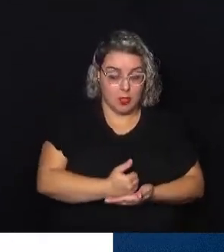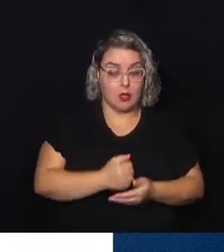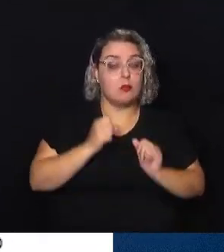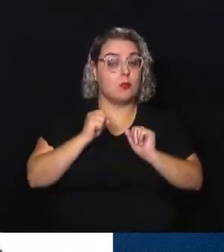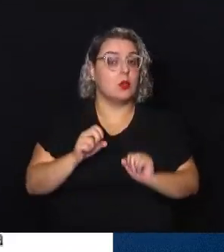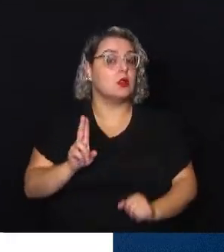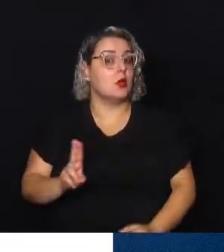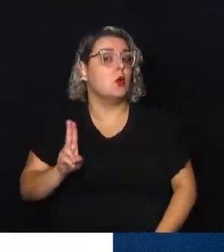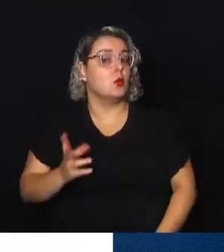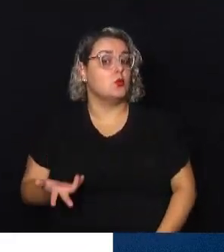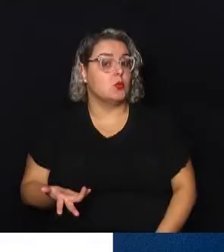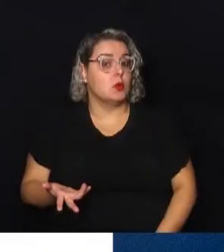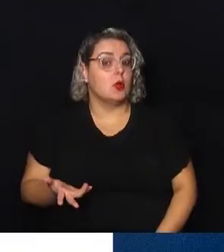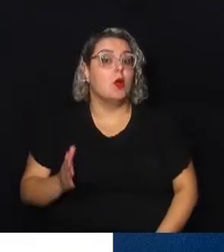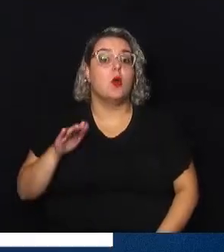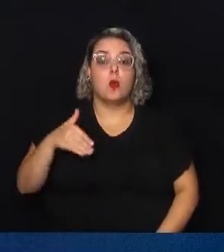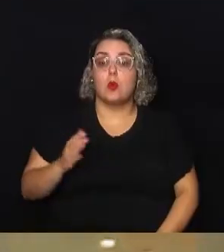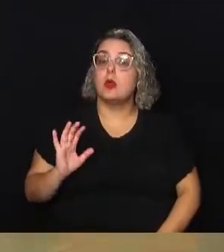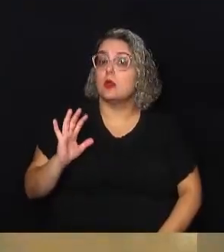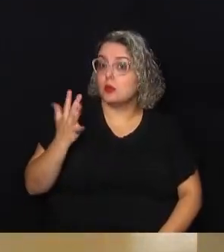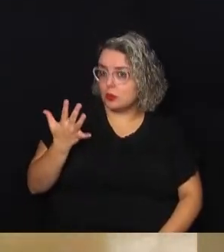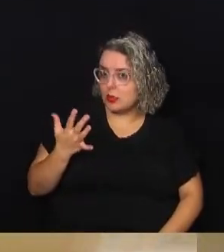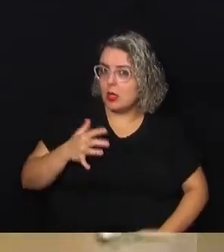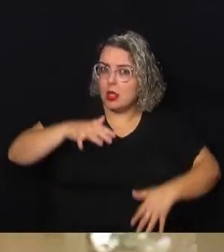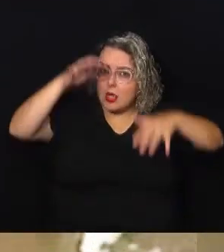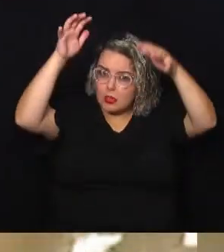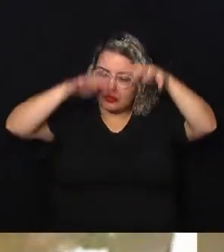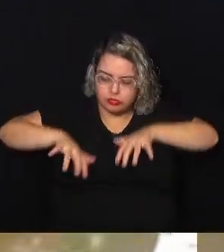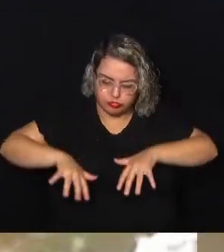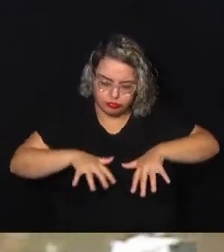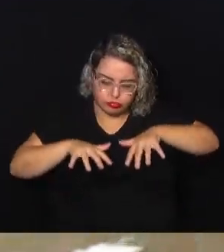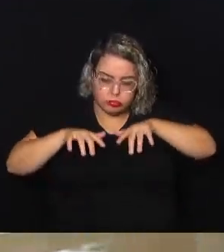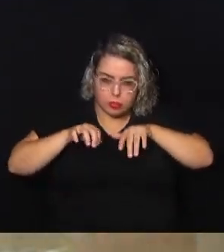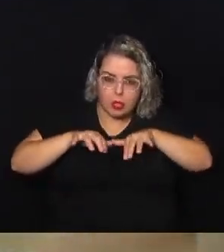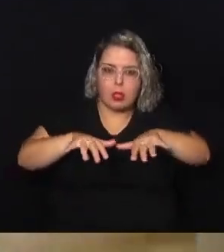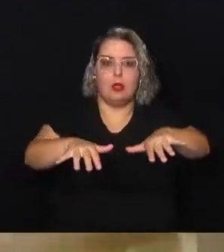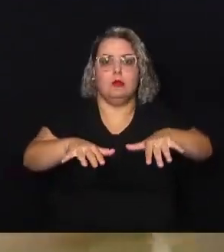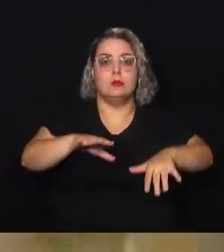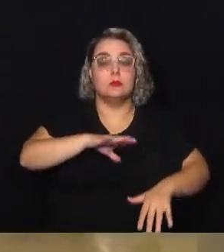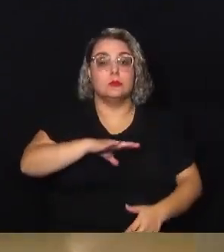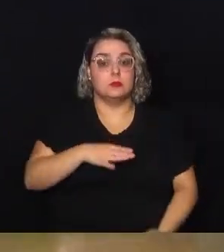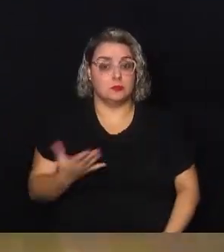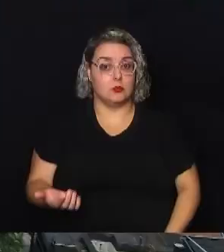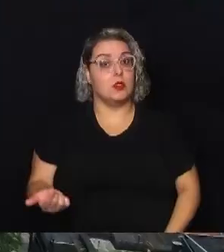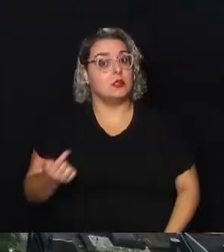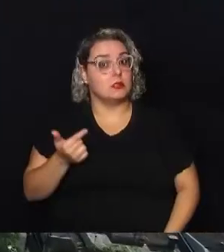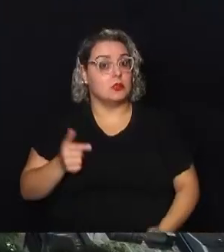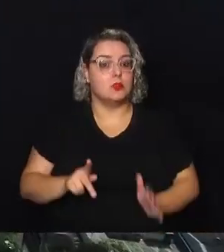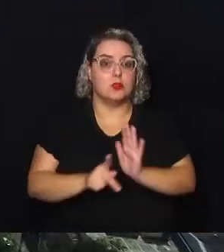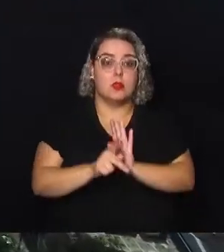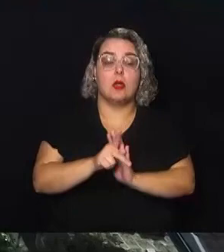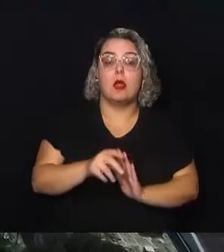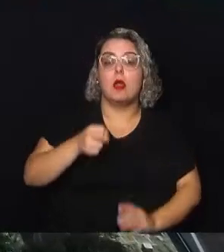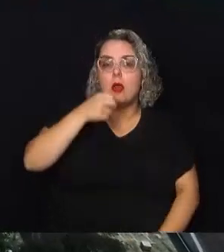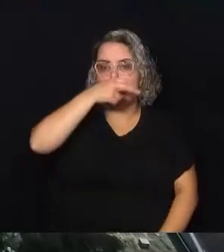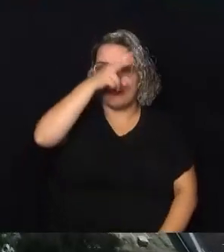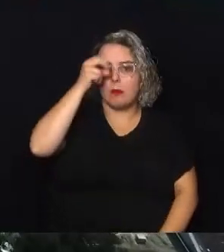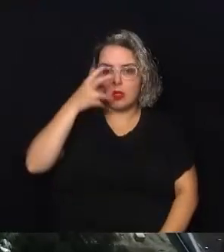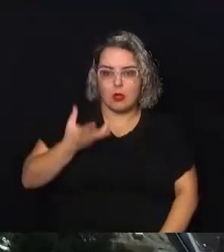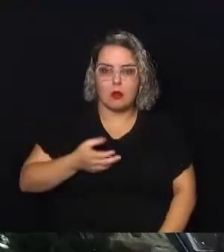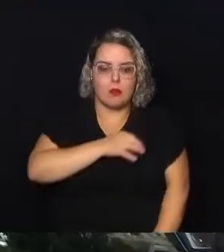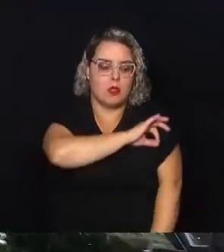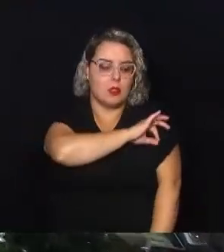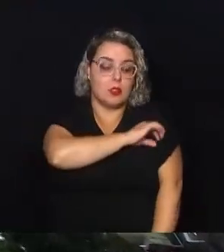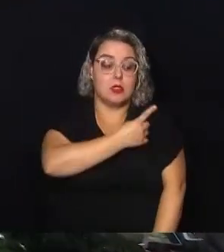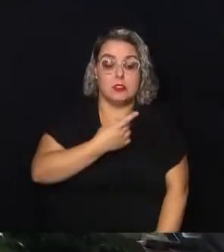que poderão ser utilizados quando ocorrerem enchentes e inundações segundo o projeto a prefeitura